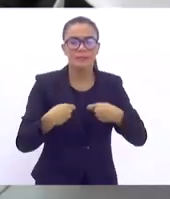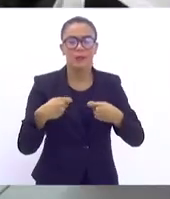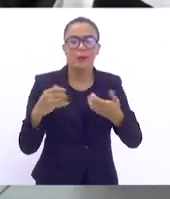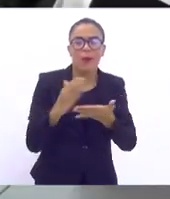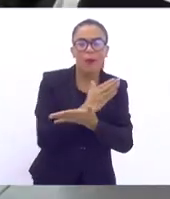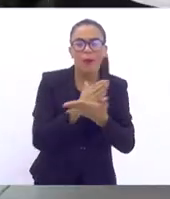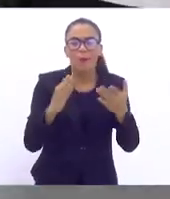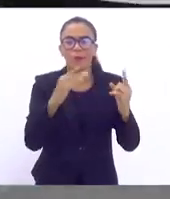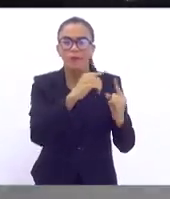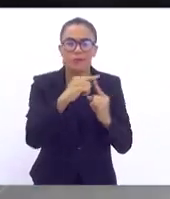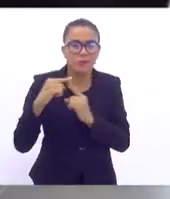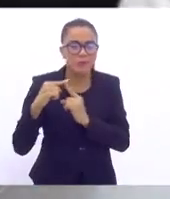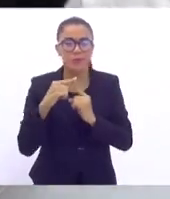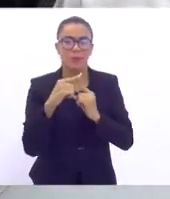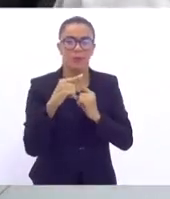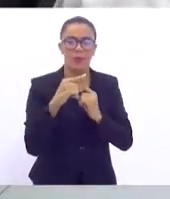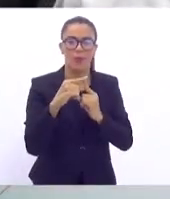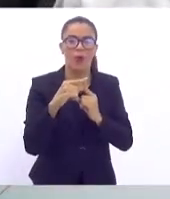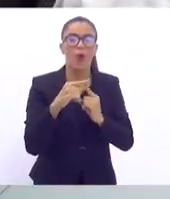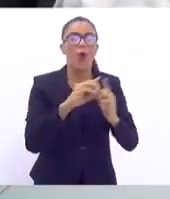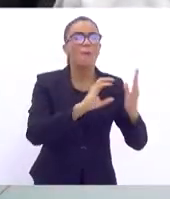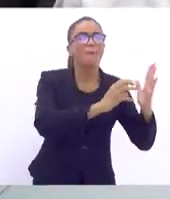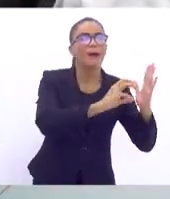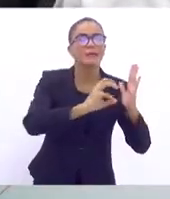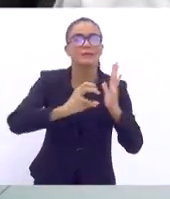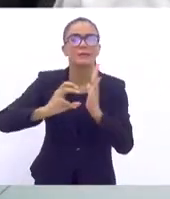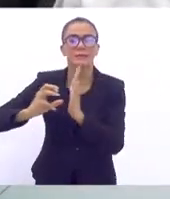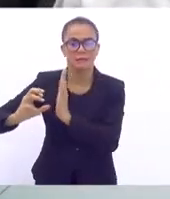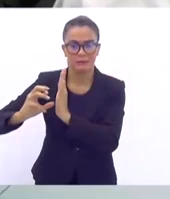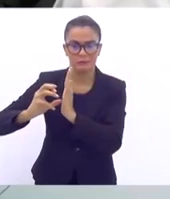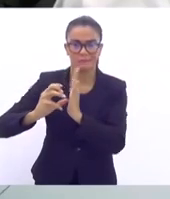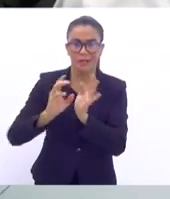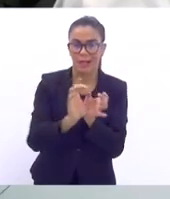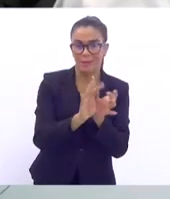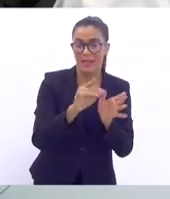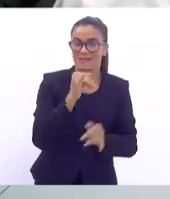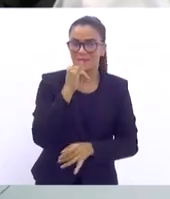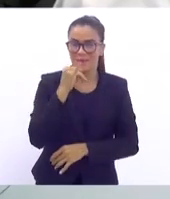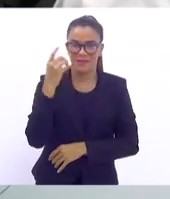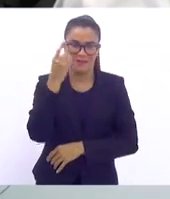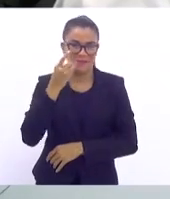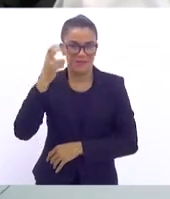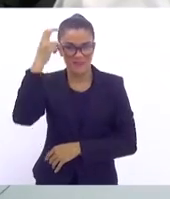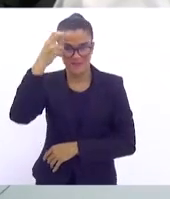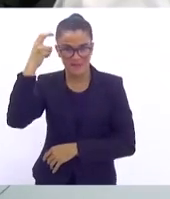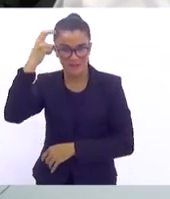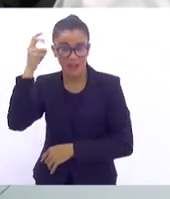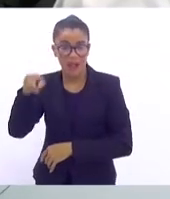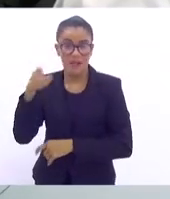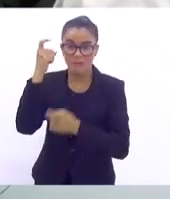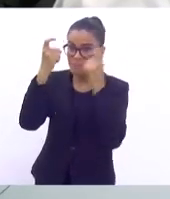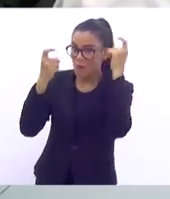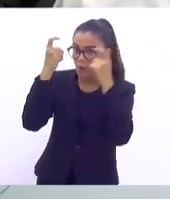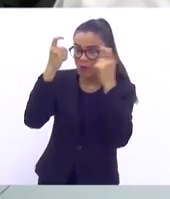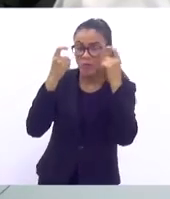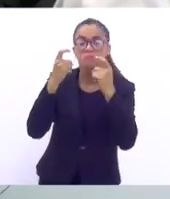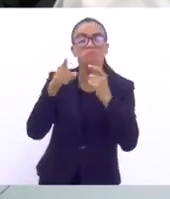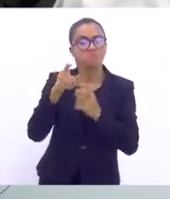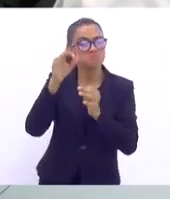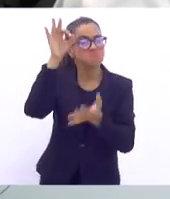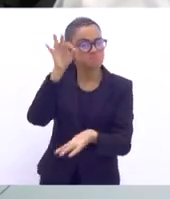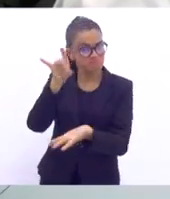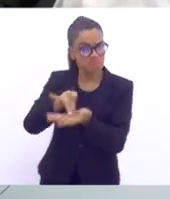passar por representação partidária por exemplo a deputada Veronica ela levanta preocupações são absolutamente legítimas